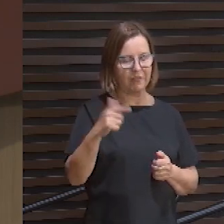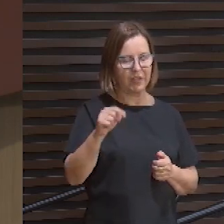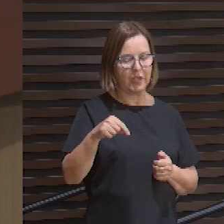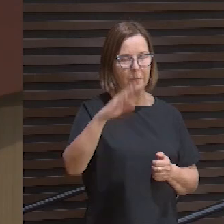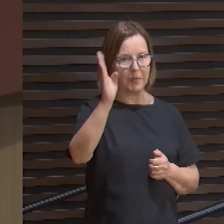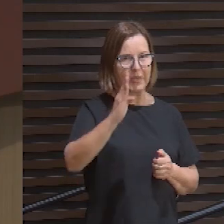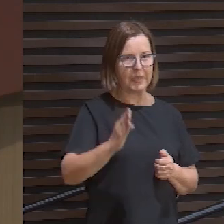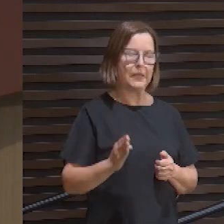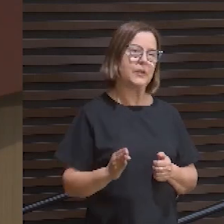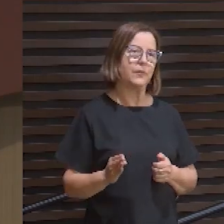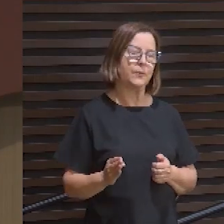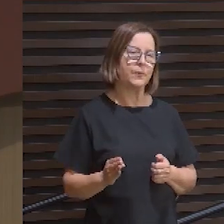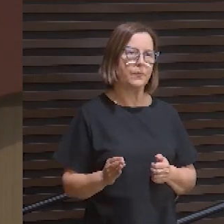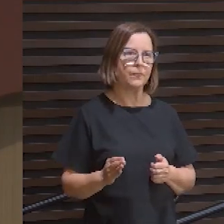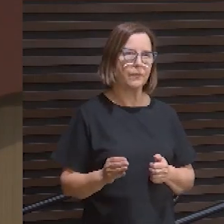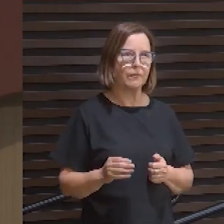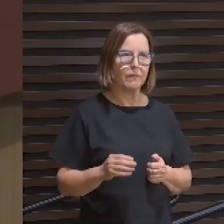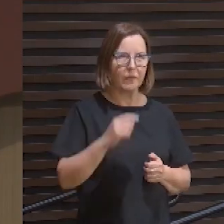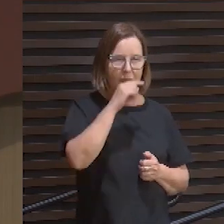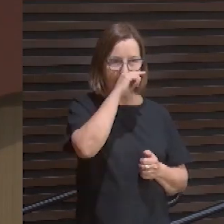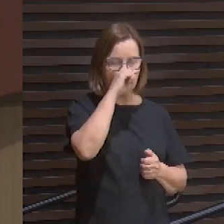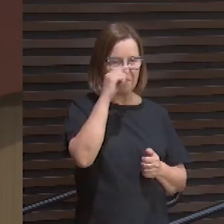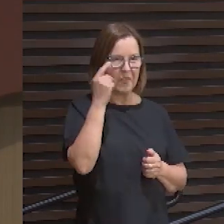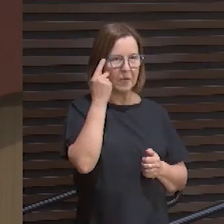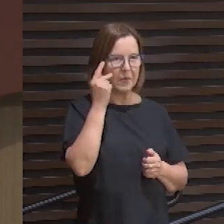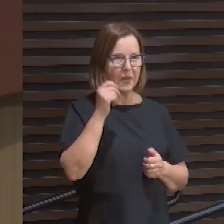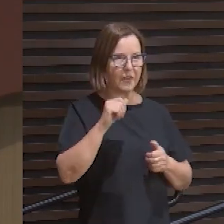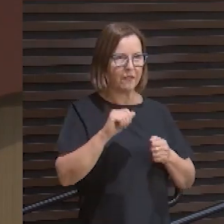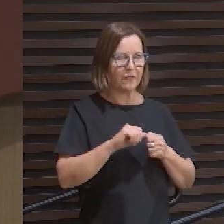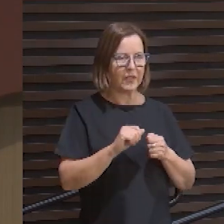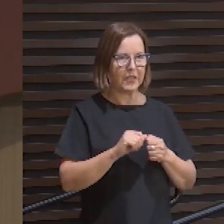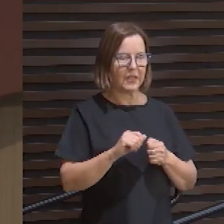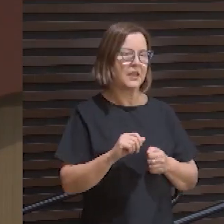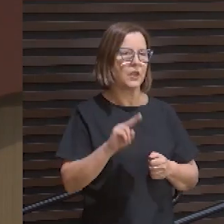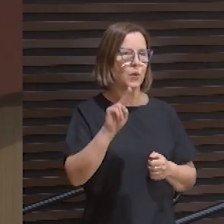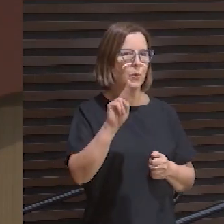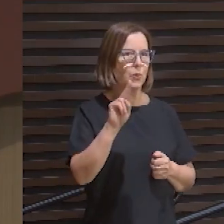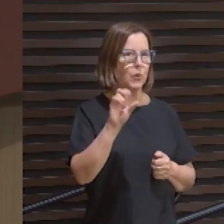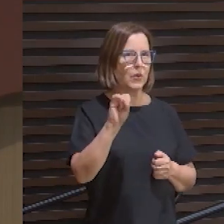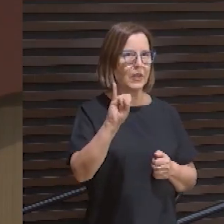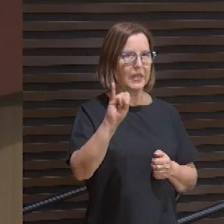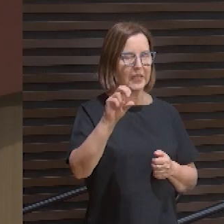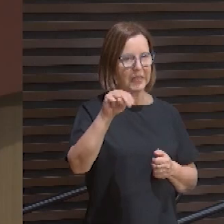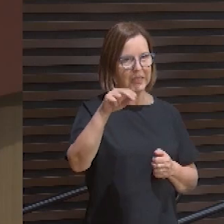para fazer a usina de Angra.